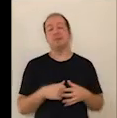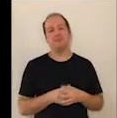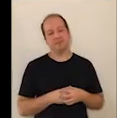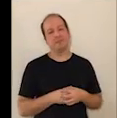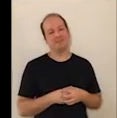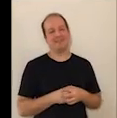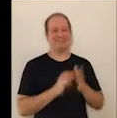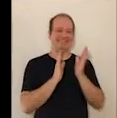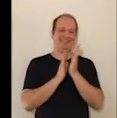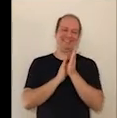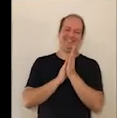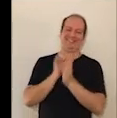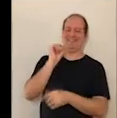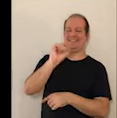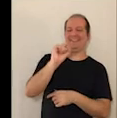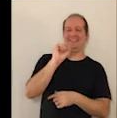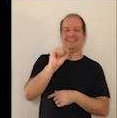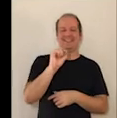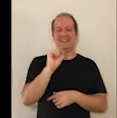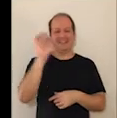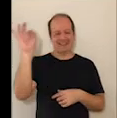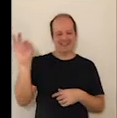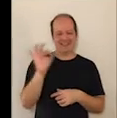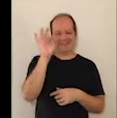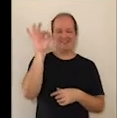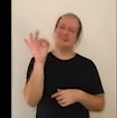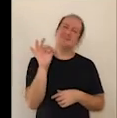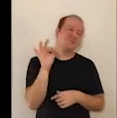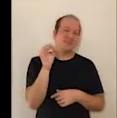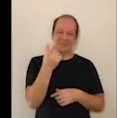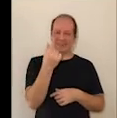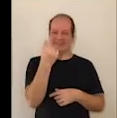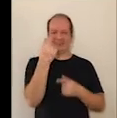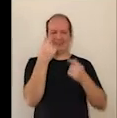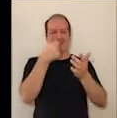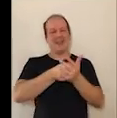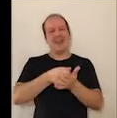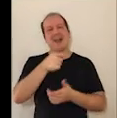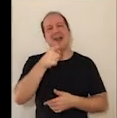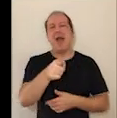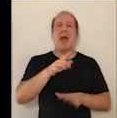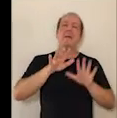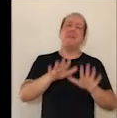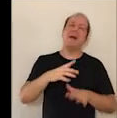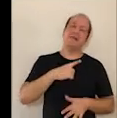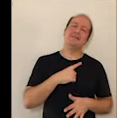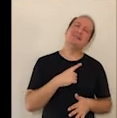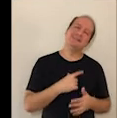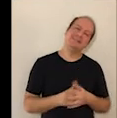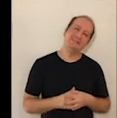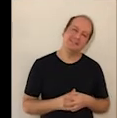contar. E terá direito de ser meu parasita também. Mas é um